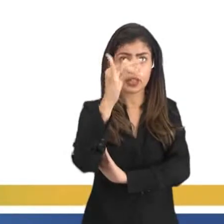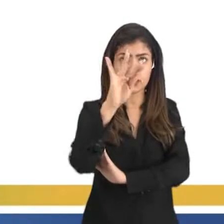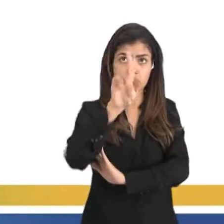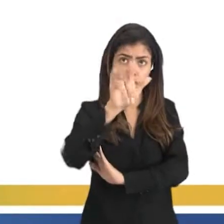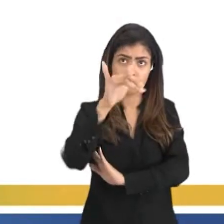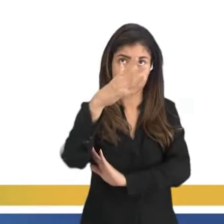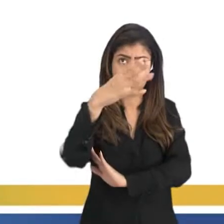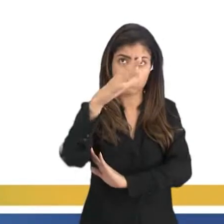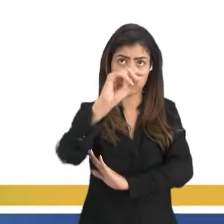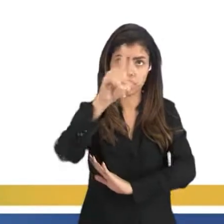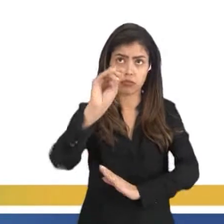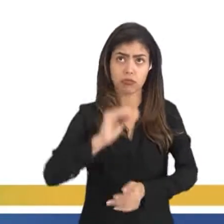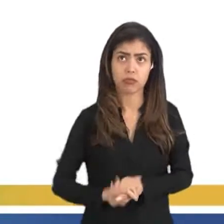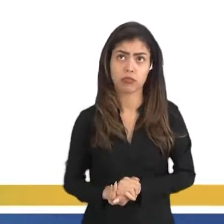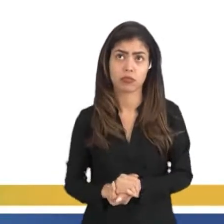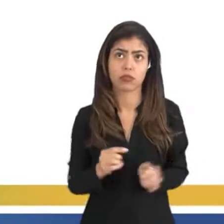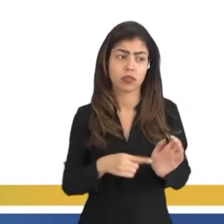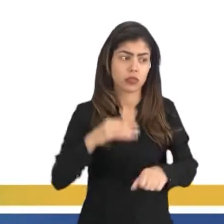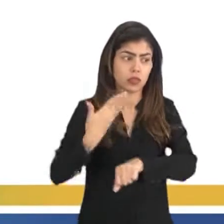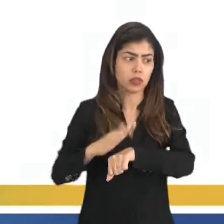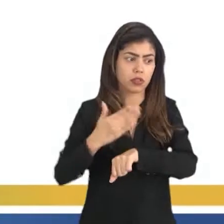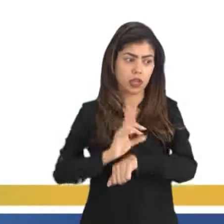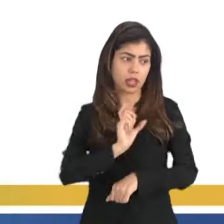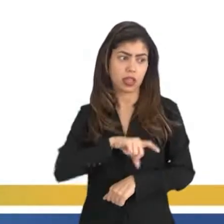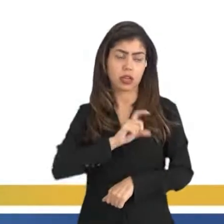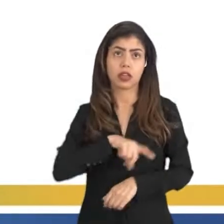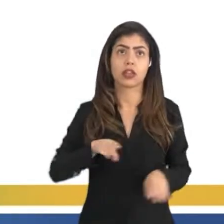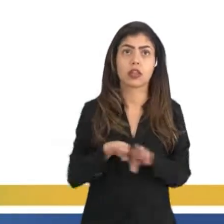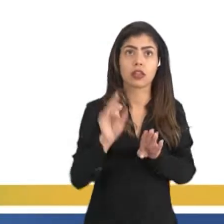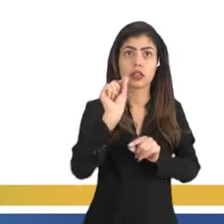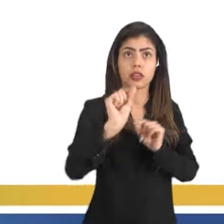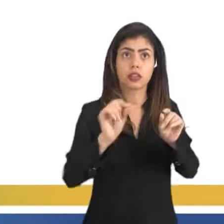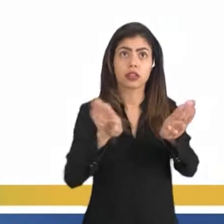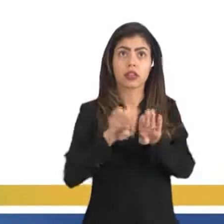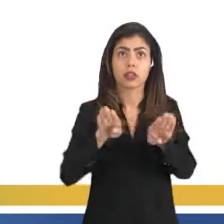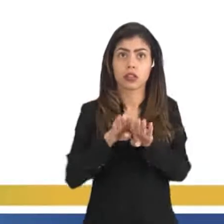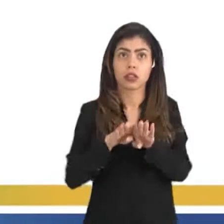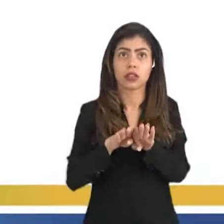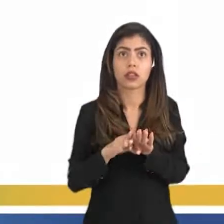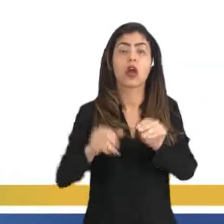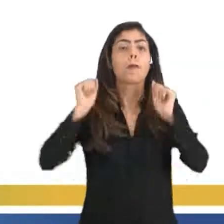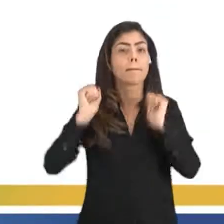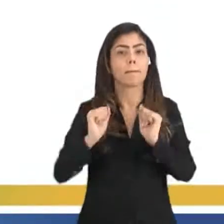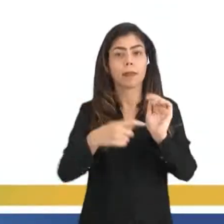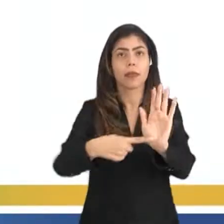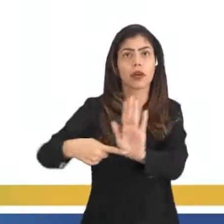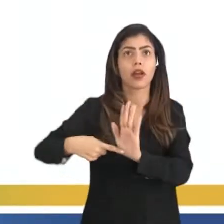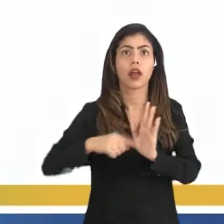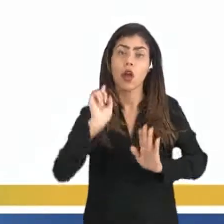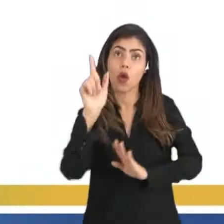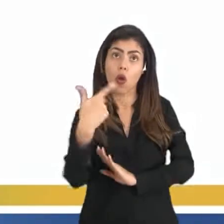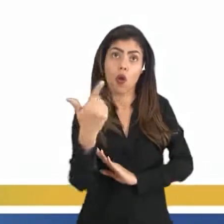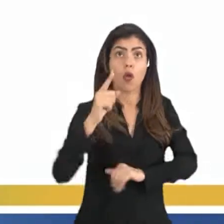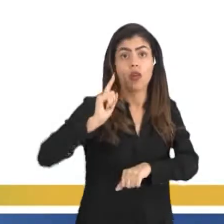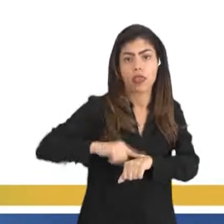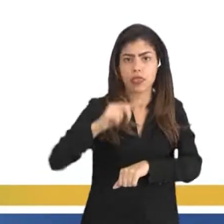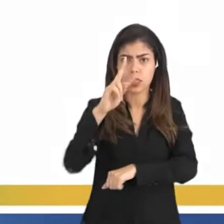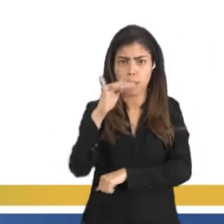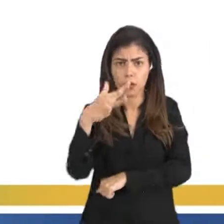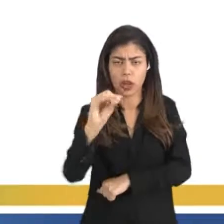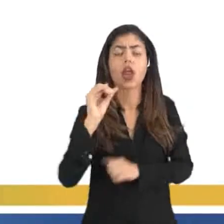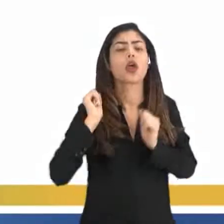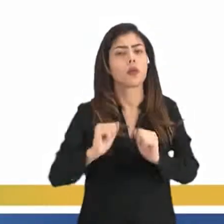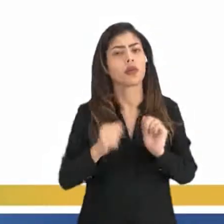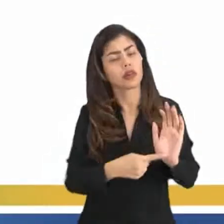prática. Contudo, os saltos só devem ser realizados em áreas permanentes ou temporárias